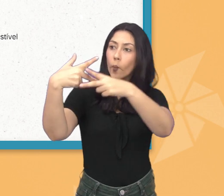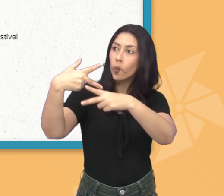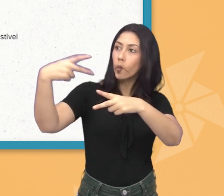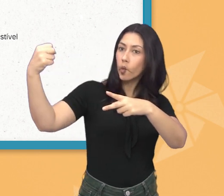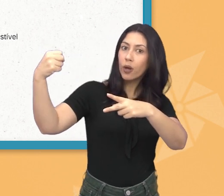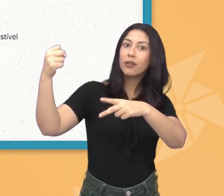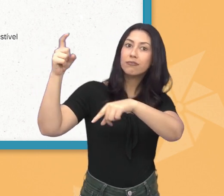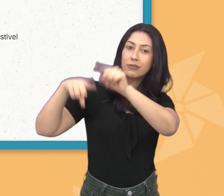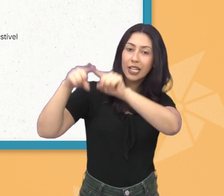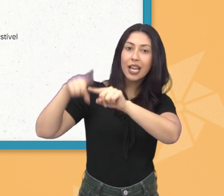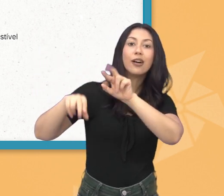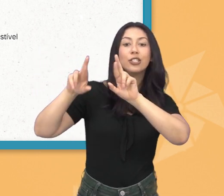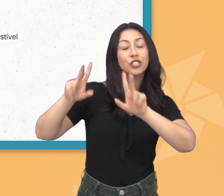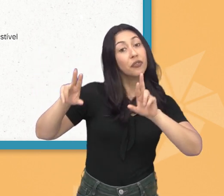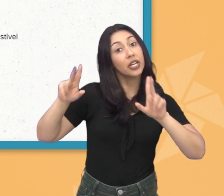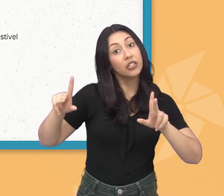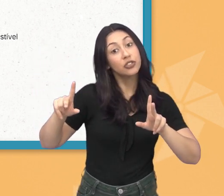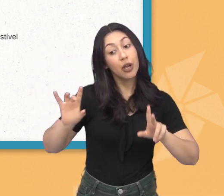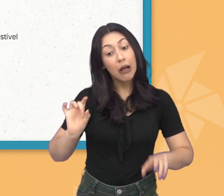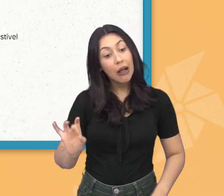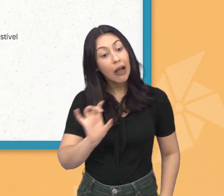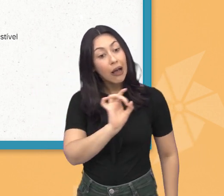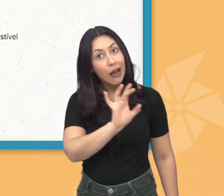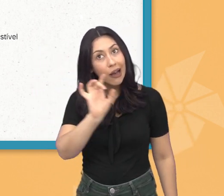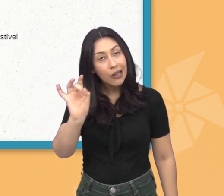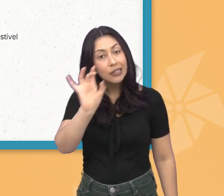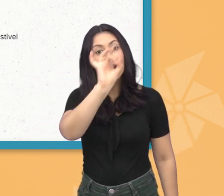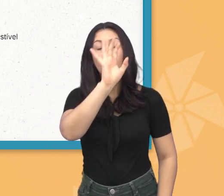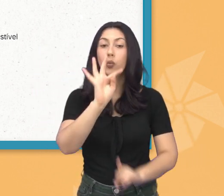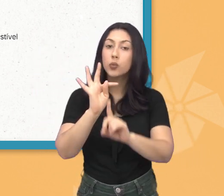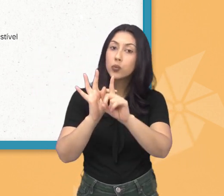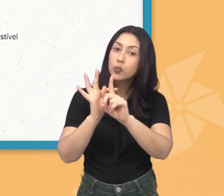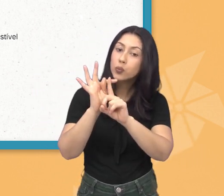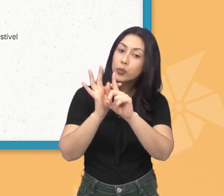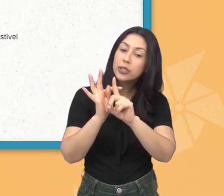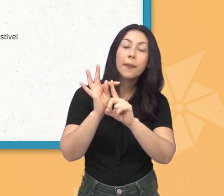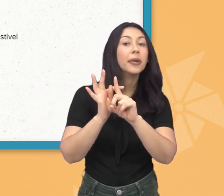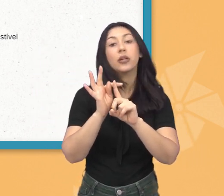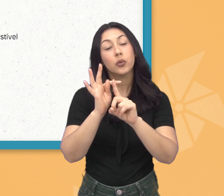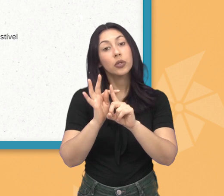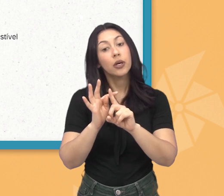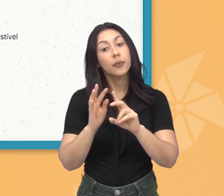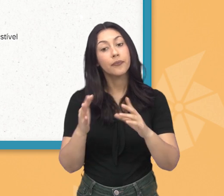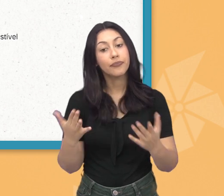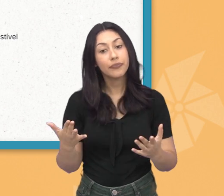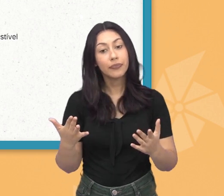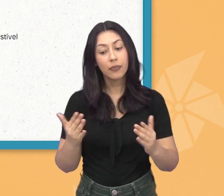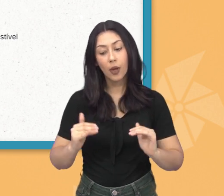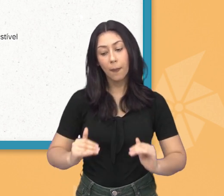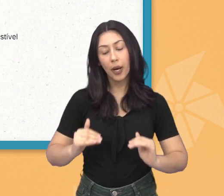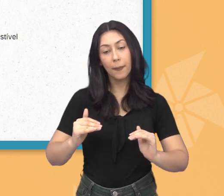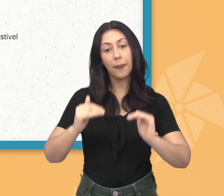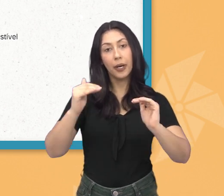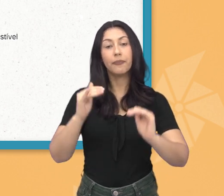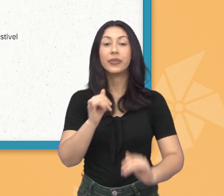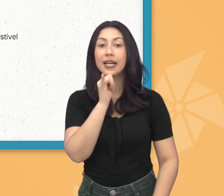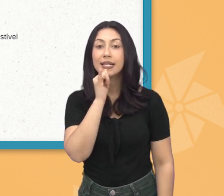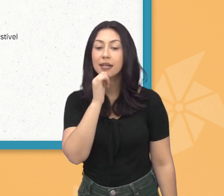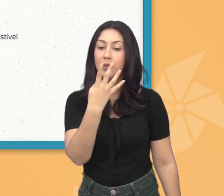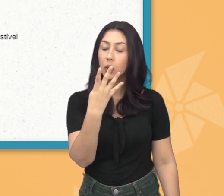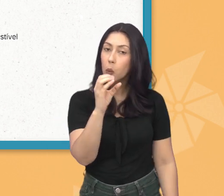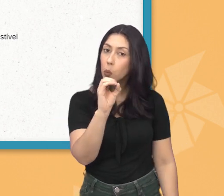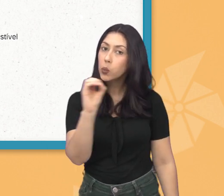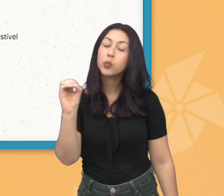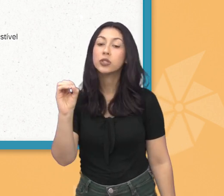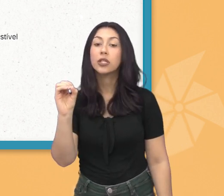sua temperatura de fusão e ebulição, né? A gente consegue retirar, por exemplo, a 400 graus Celsius, a